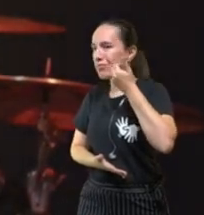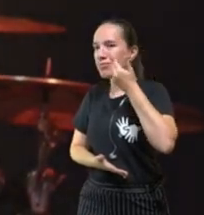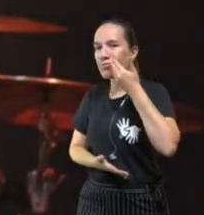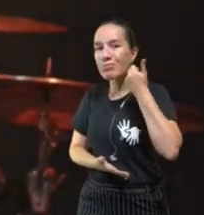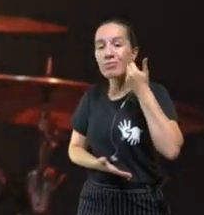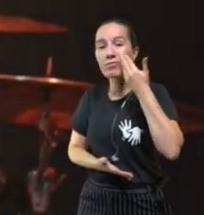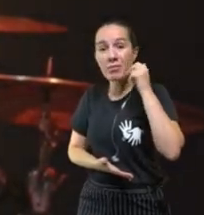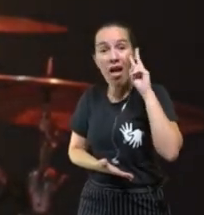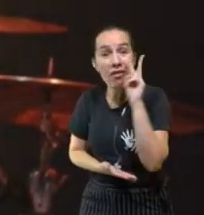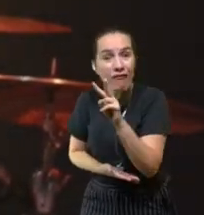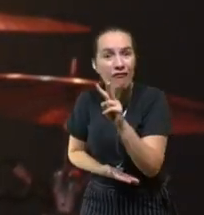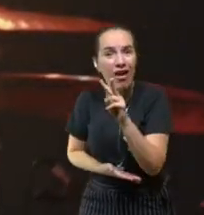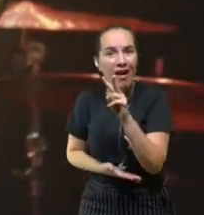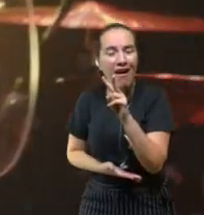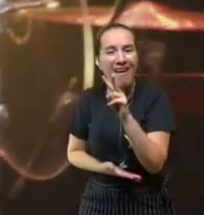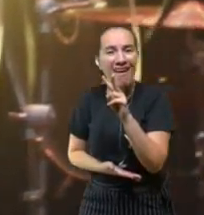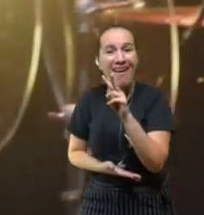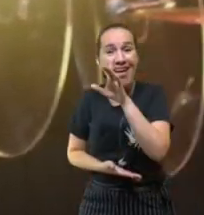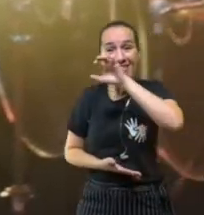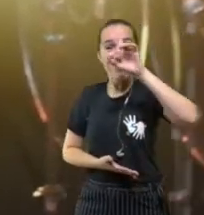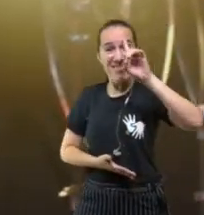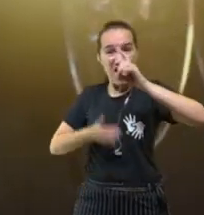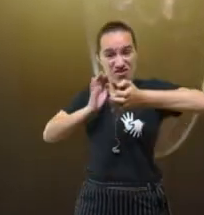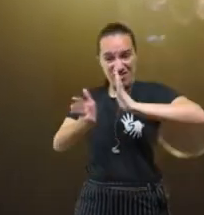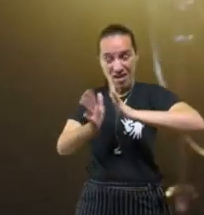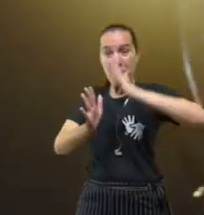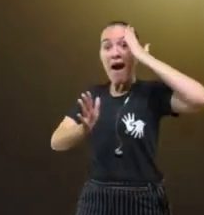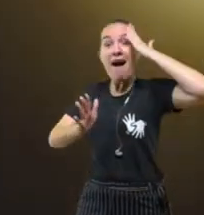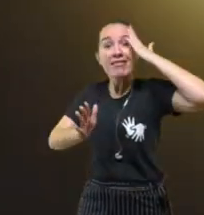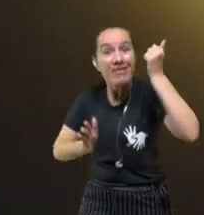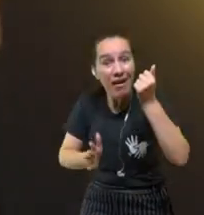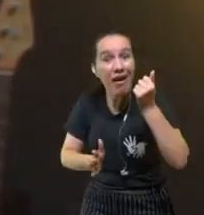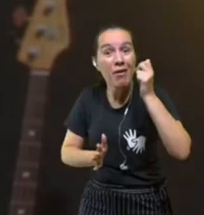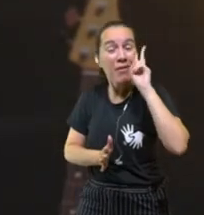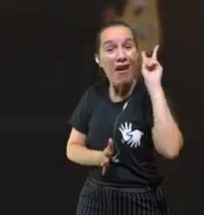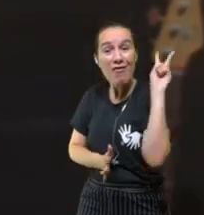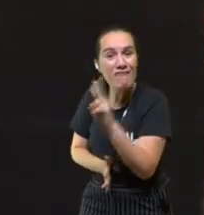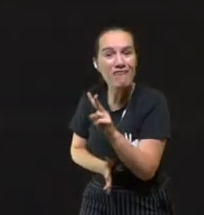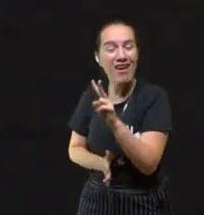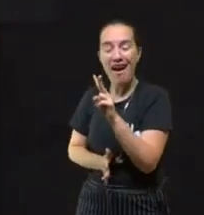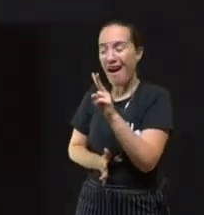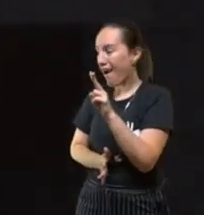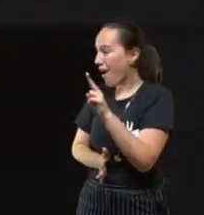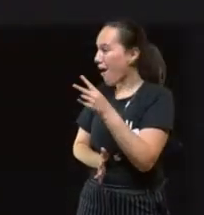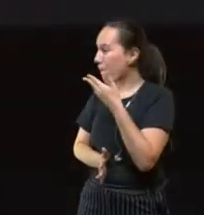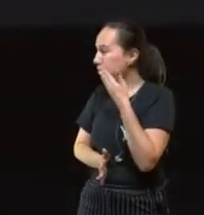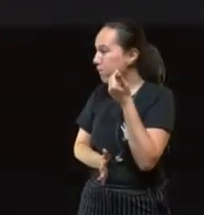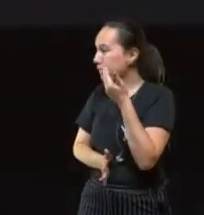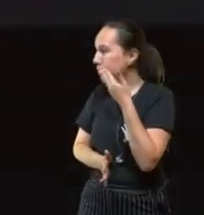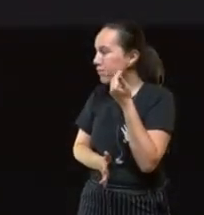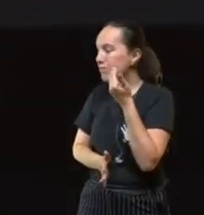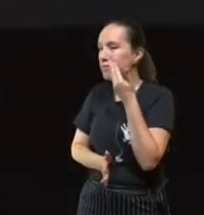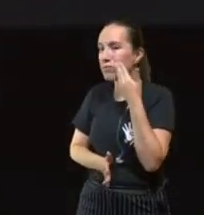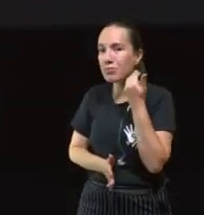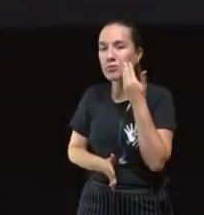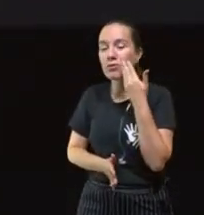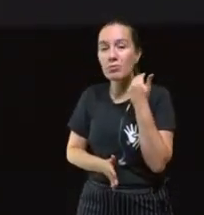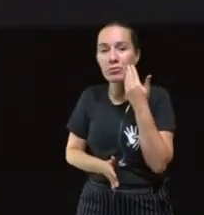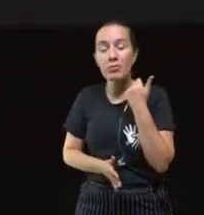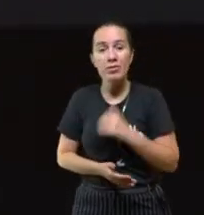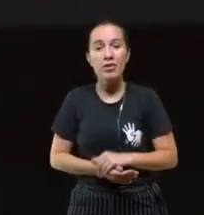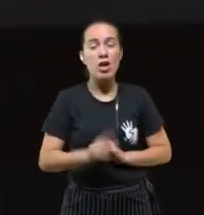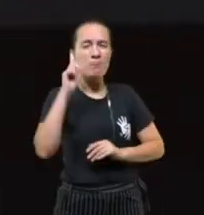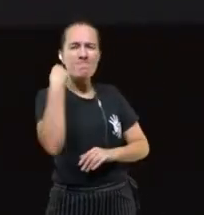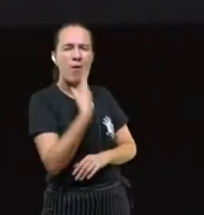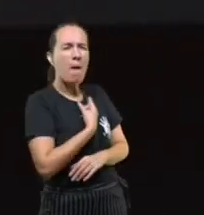algum determinado momento, talvez não seja exatamente o momento que você queria, mas nós estamos